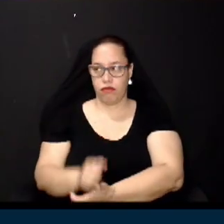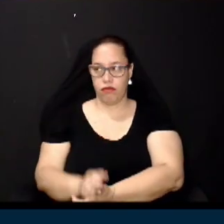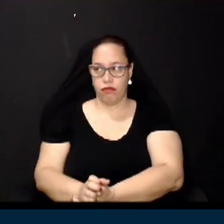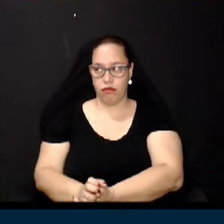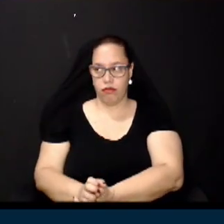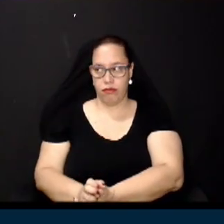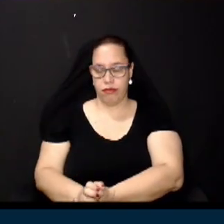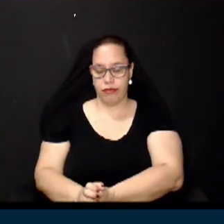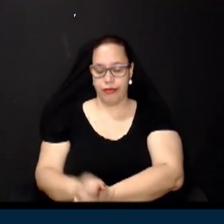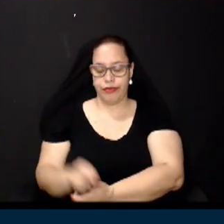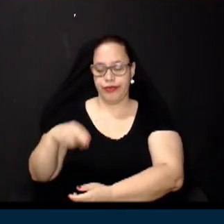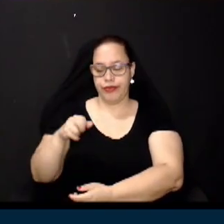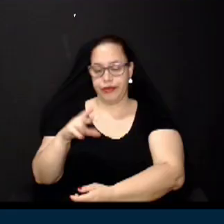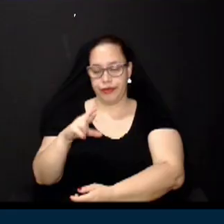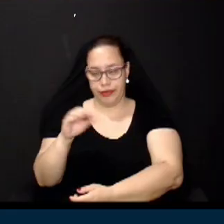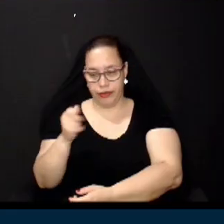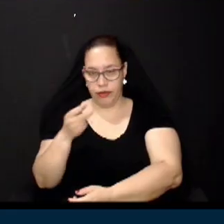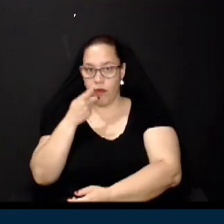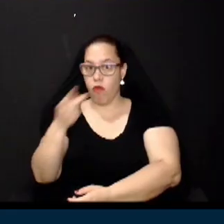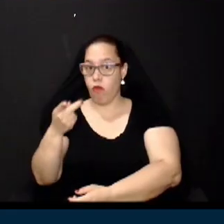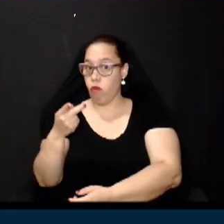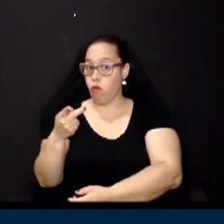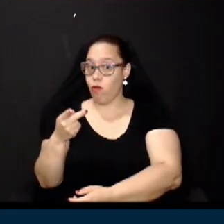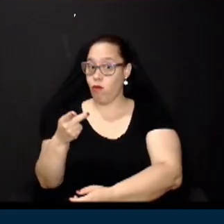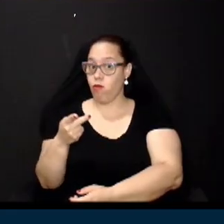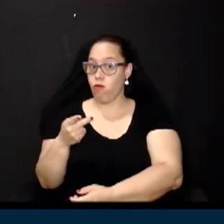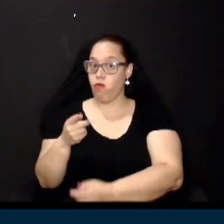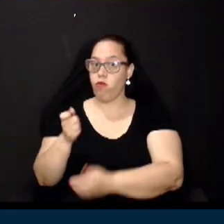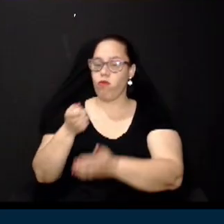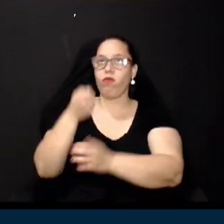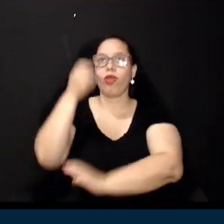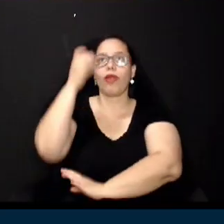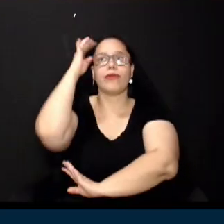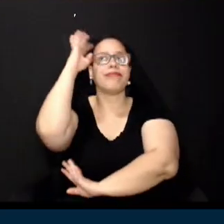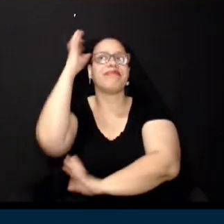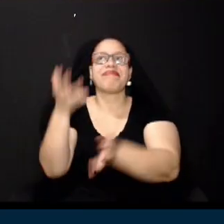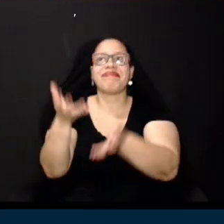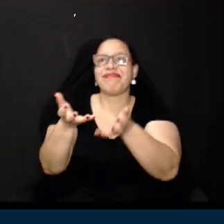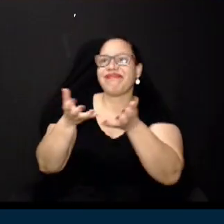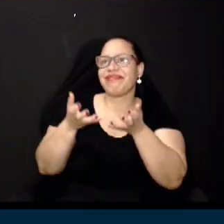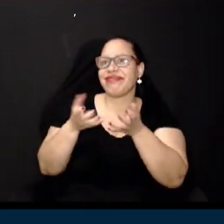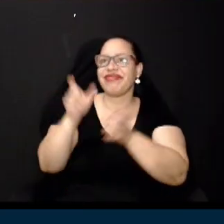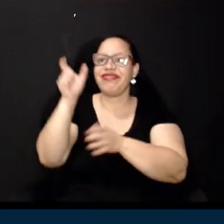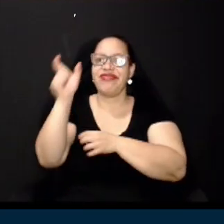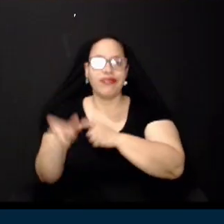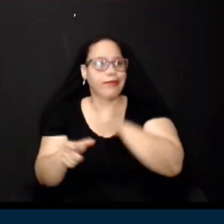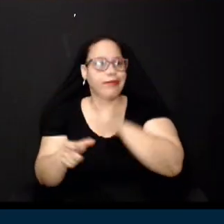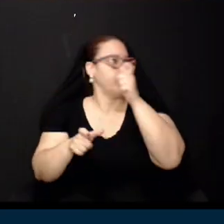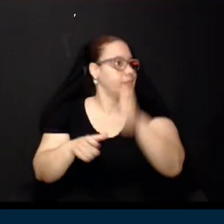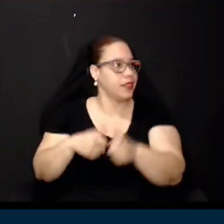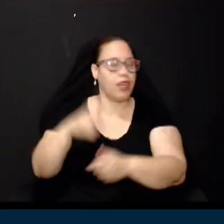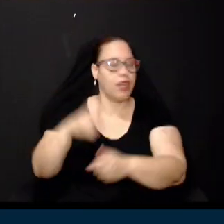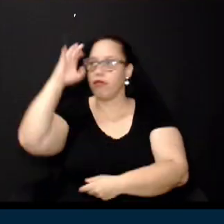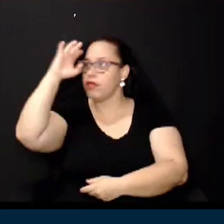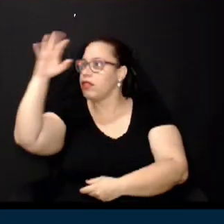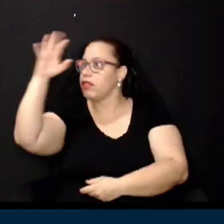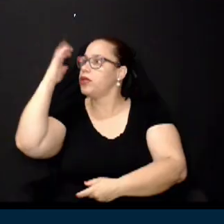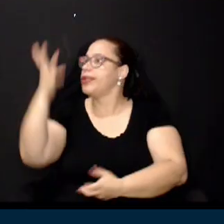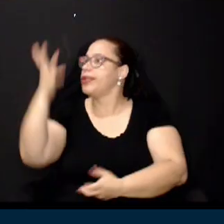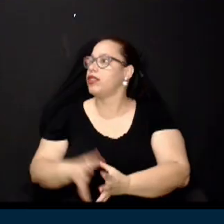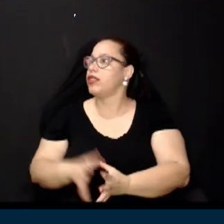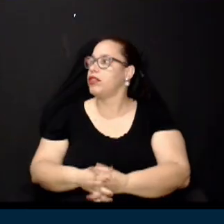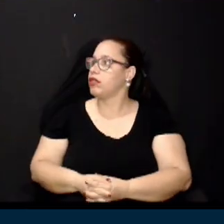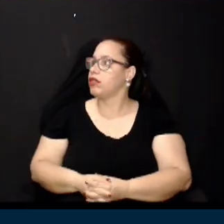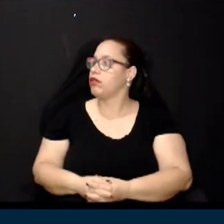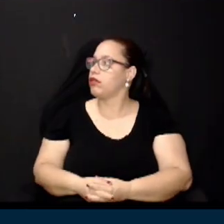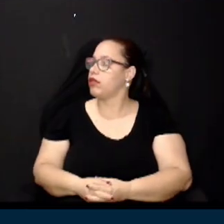apontou pra gente aqui, a gente desenha, né? Tipo assim, eu quero que seja assim, e aí você imagina isso e aquela